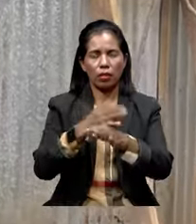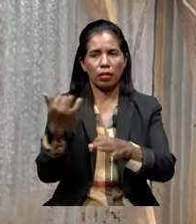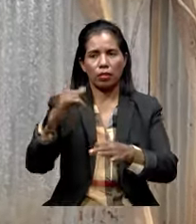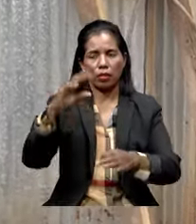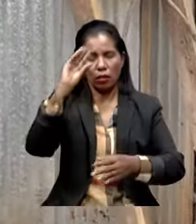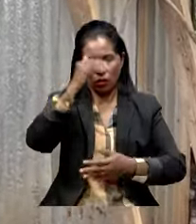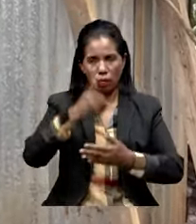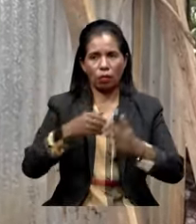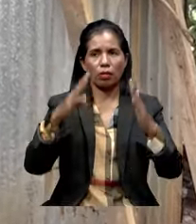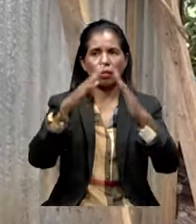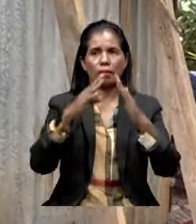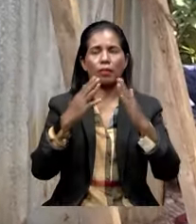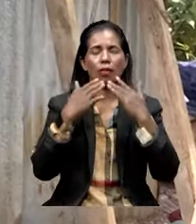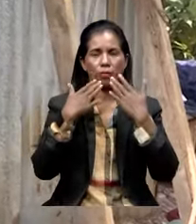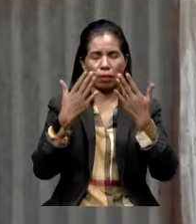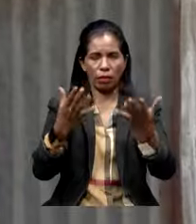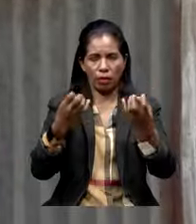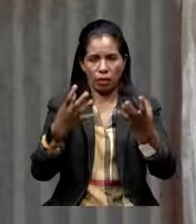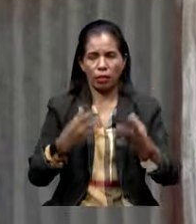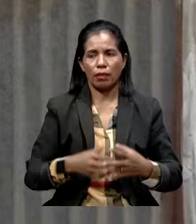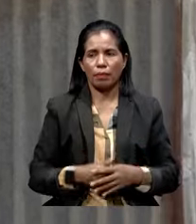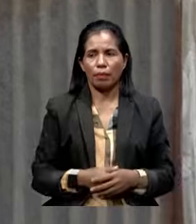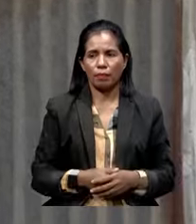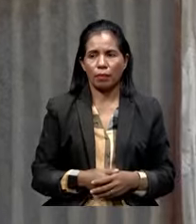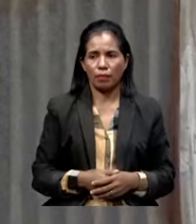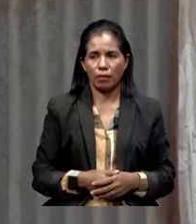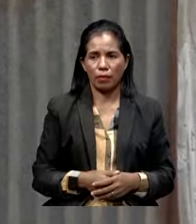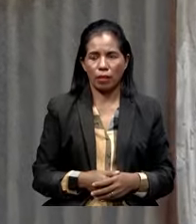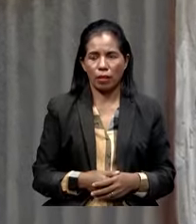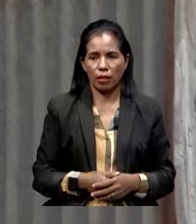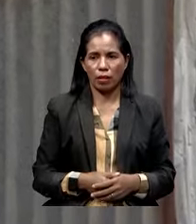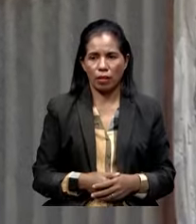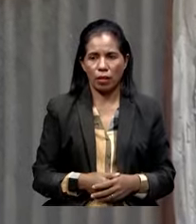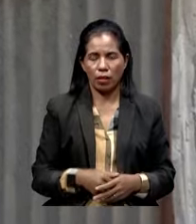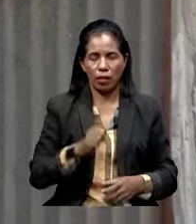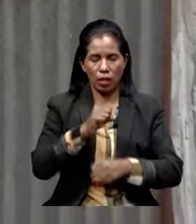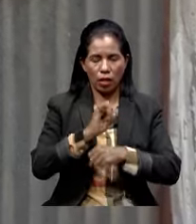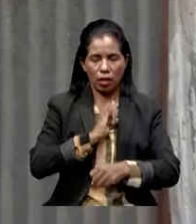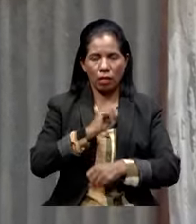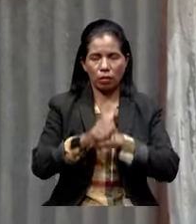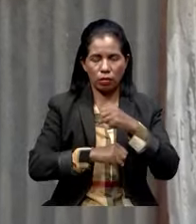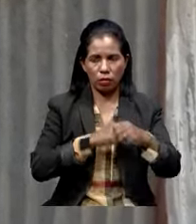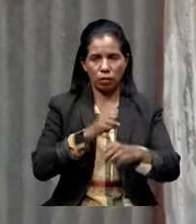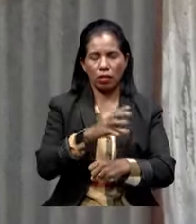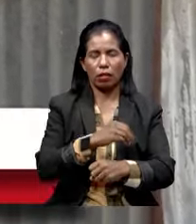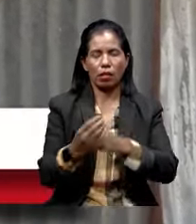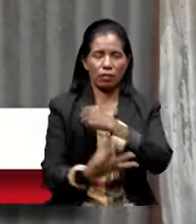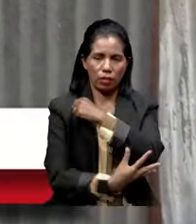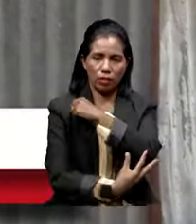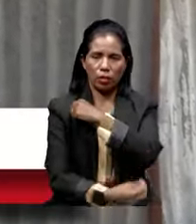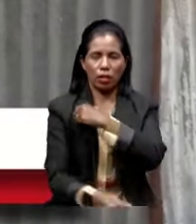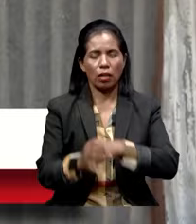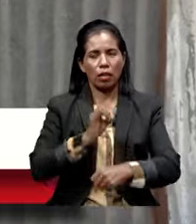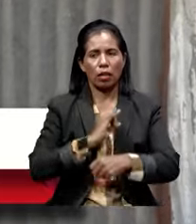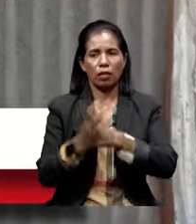uma. Obrigado barak tan awe susar herane ba kiak. Nu